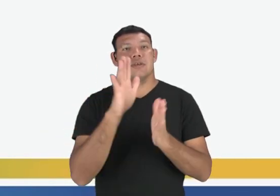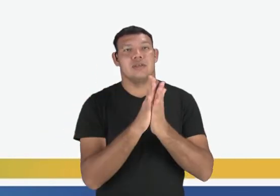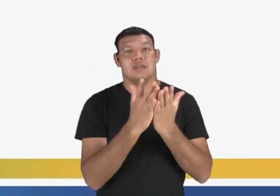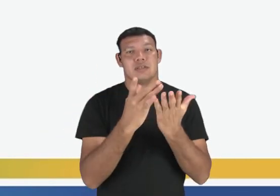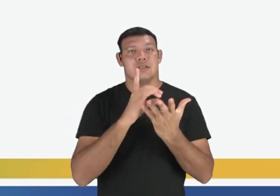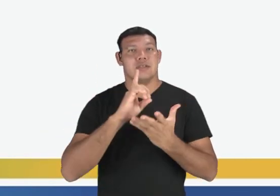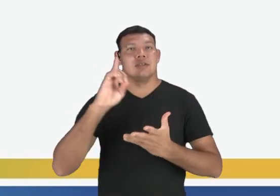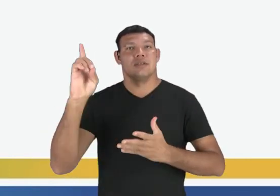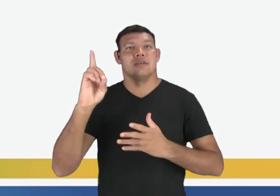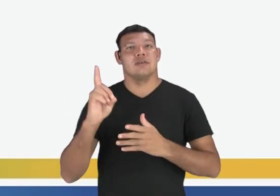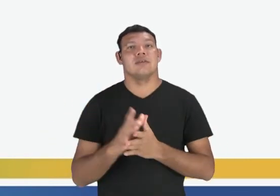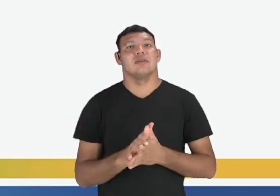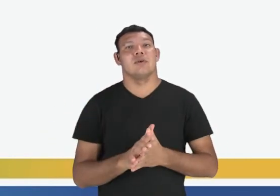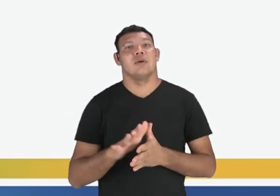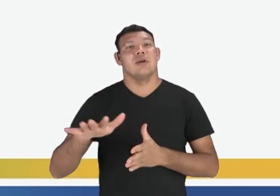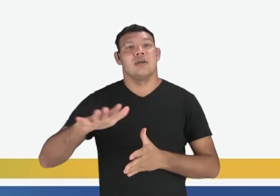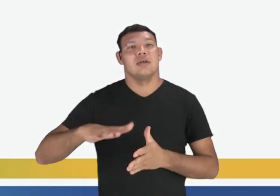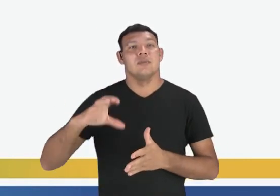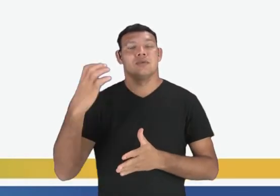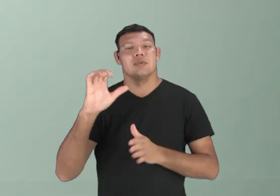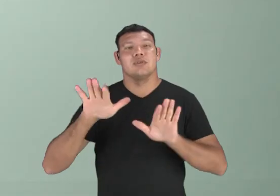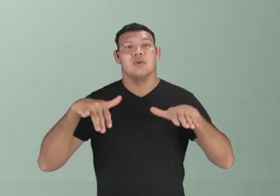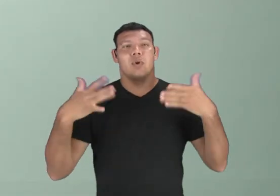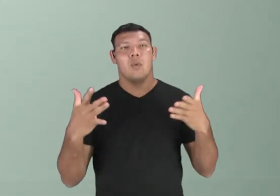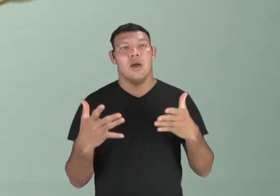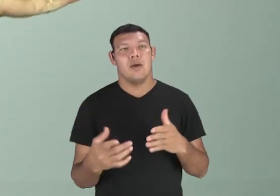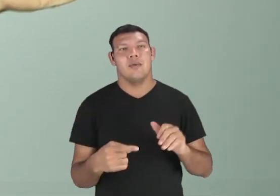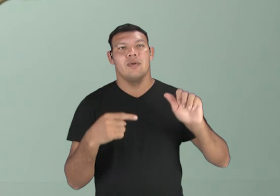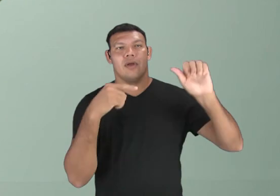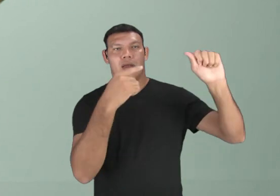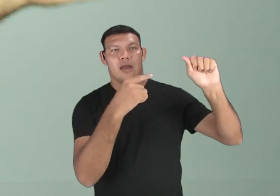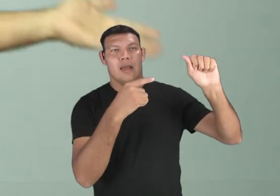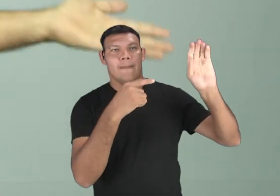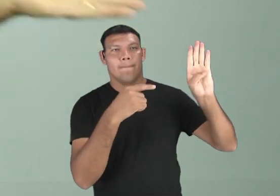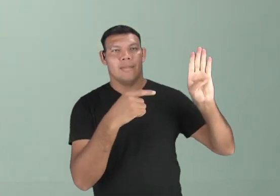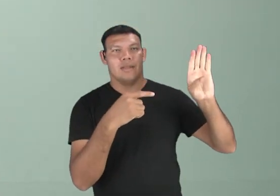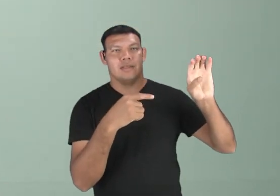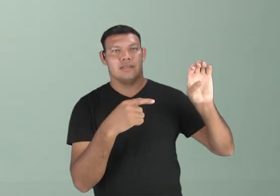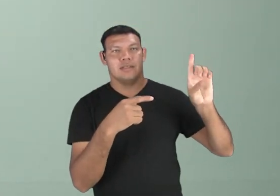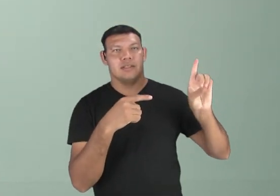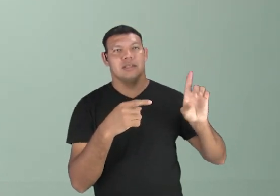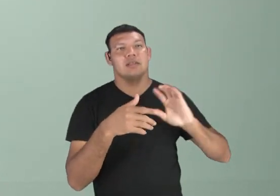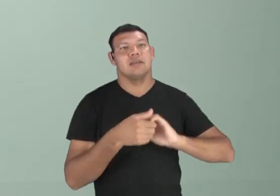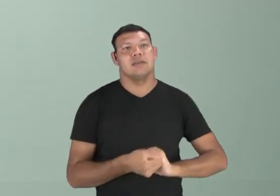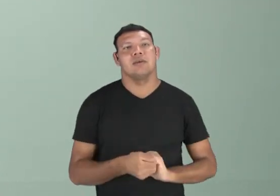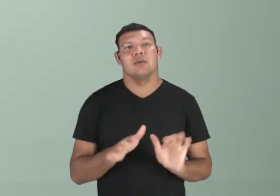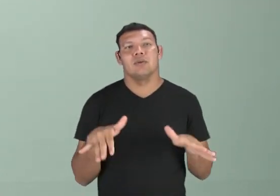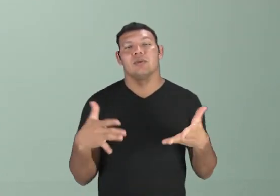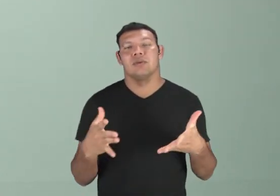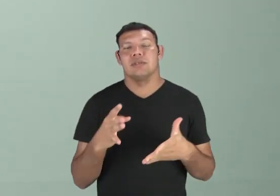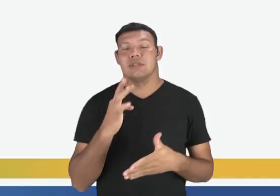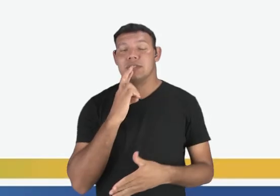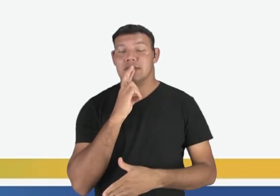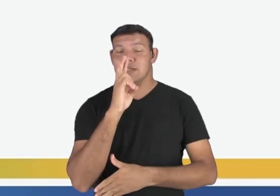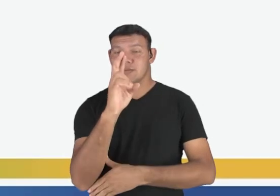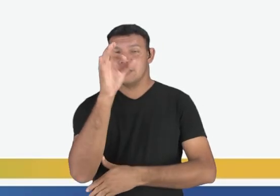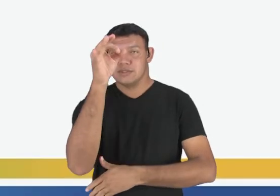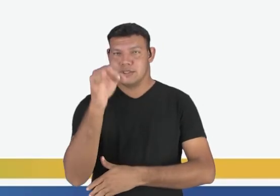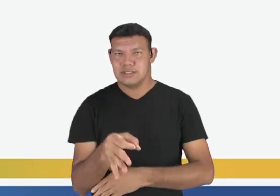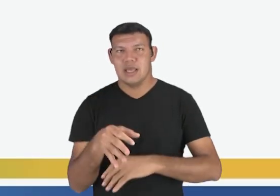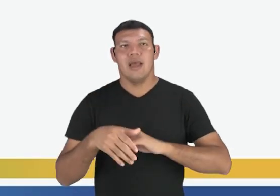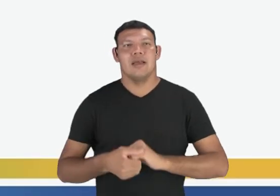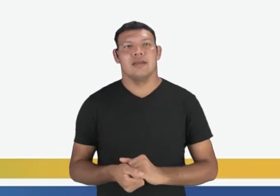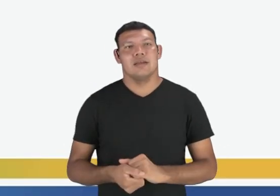D, cartografia. E aí, parece fácil pelo que você já viu nas explicações anteriores. Então, se você respondeu que a